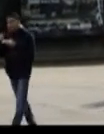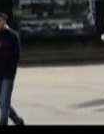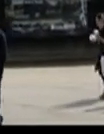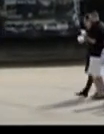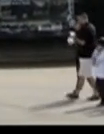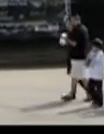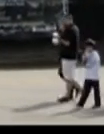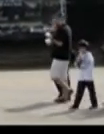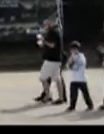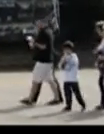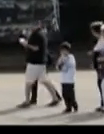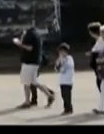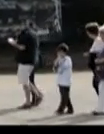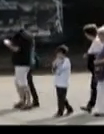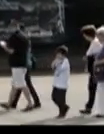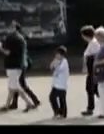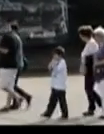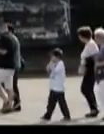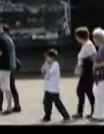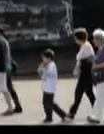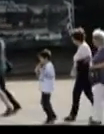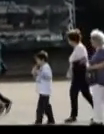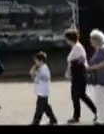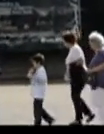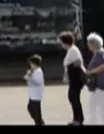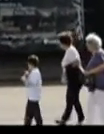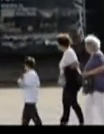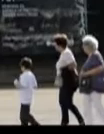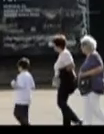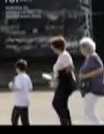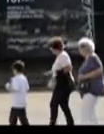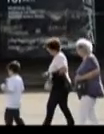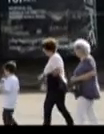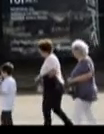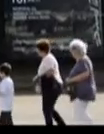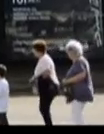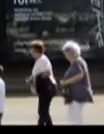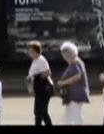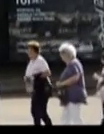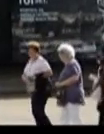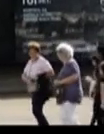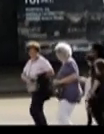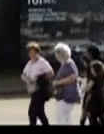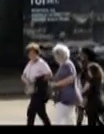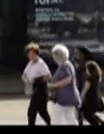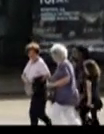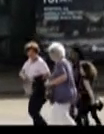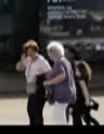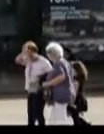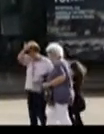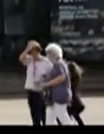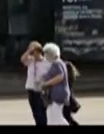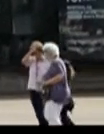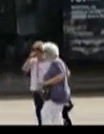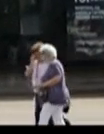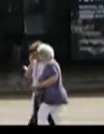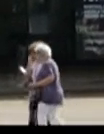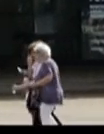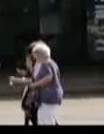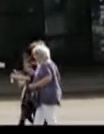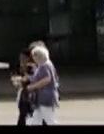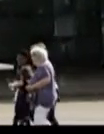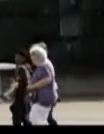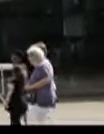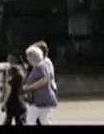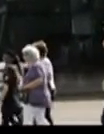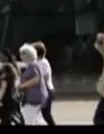reconhecida. Então esse espaço ganhou esse nome. Hoje nós estamos com uma exposição muito bonita de 100 anos de